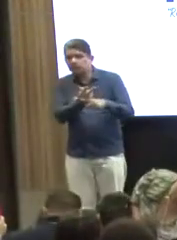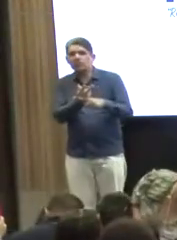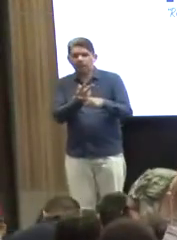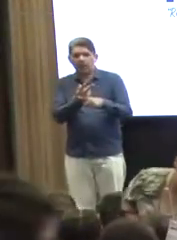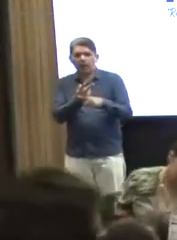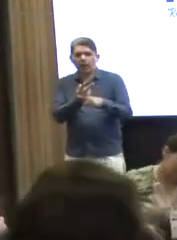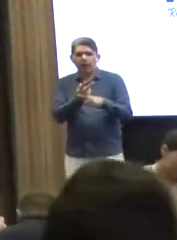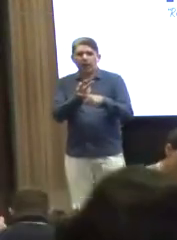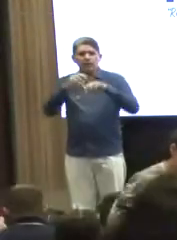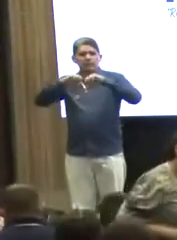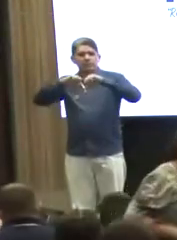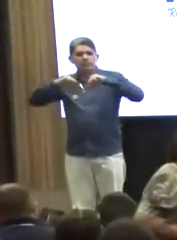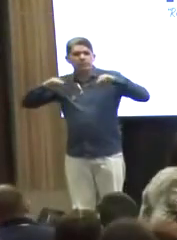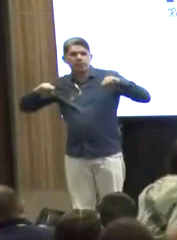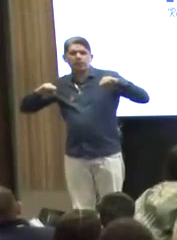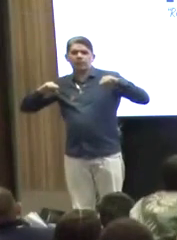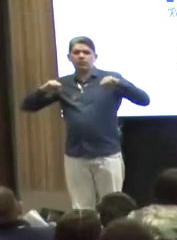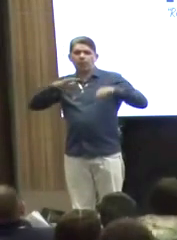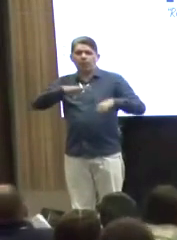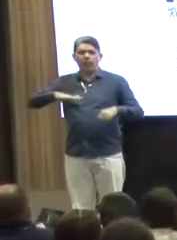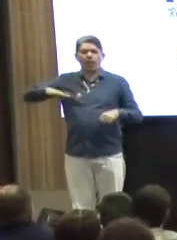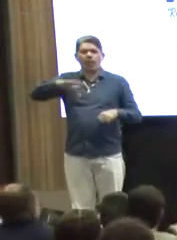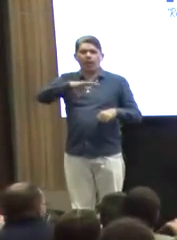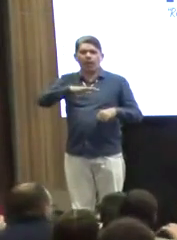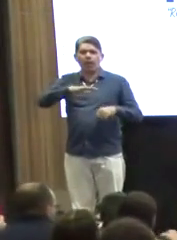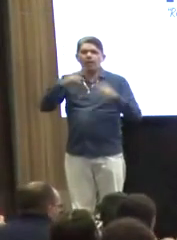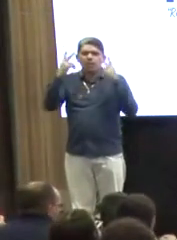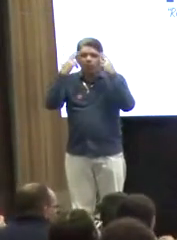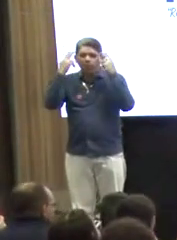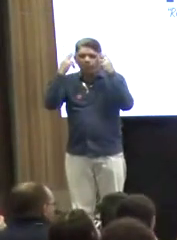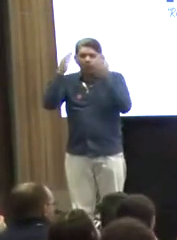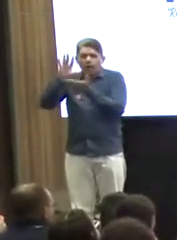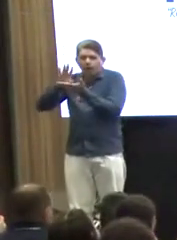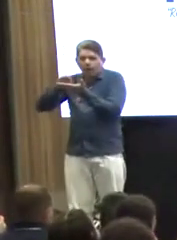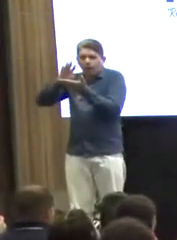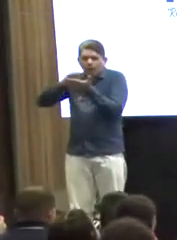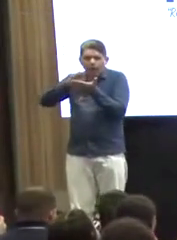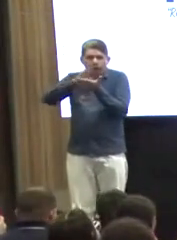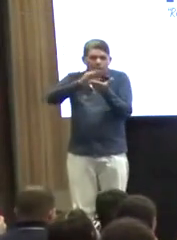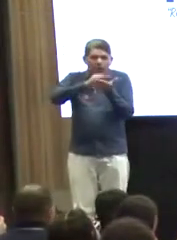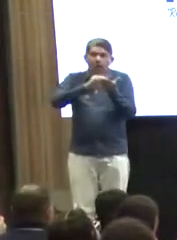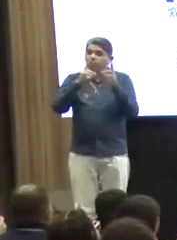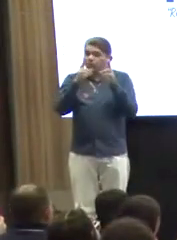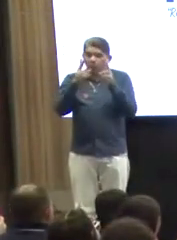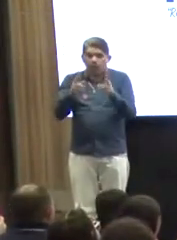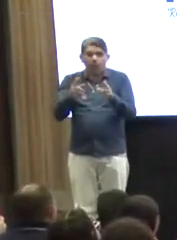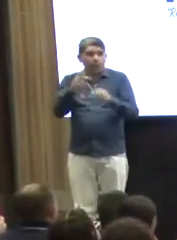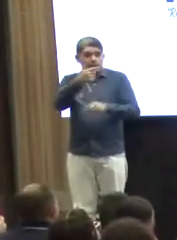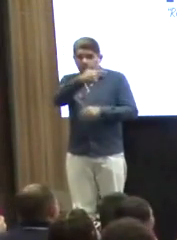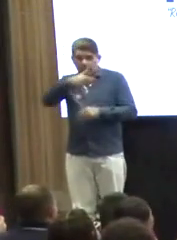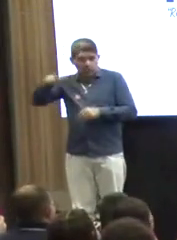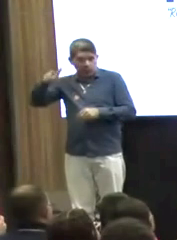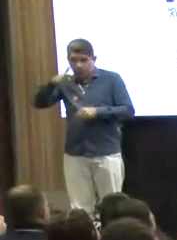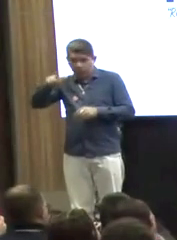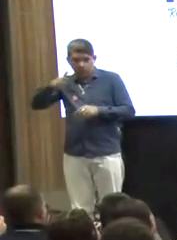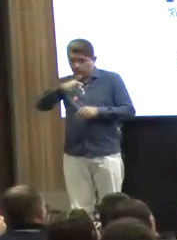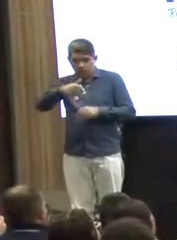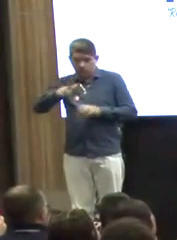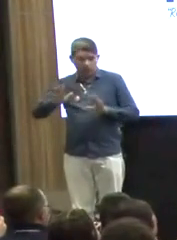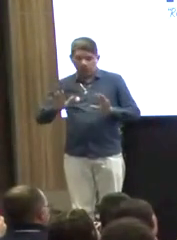no mundo entre os normais, tem um problema, que não existe processo de normalização sem classificação,